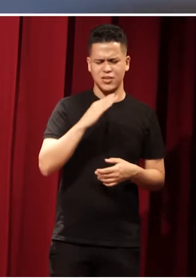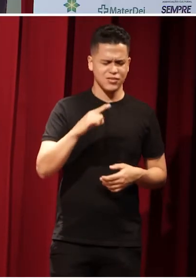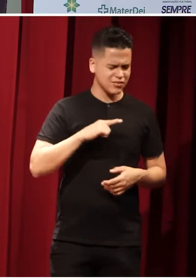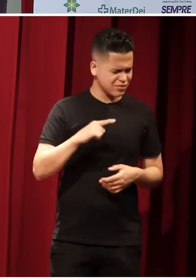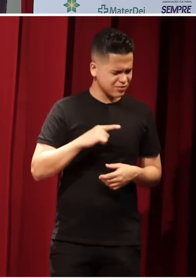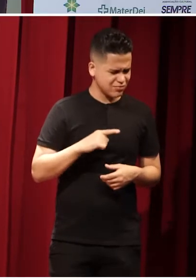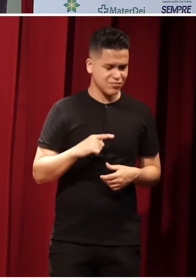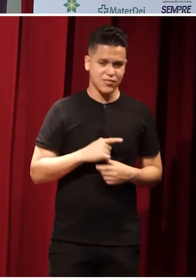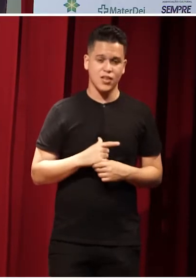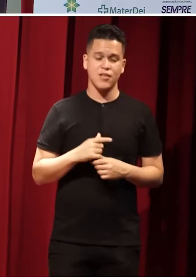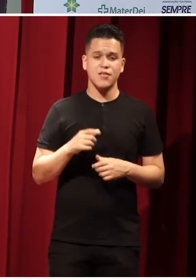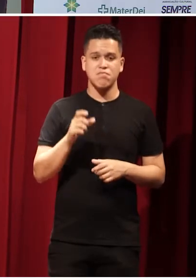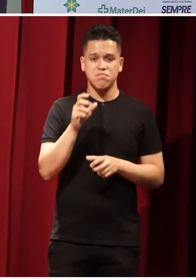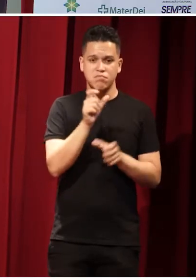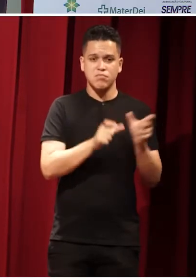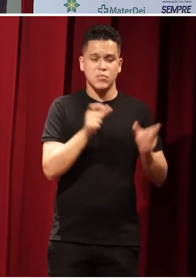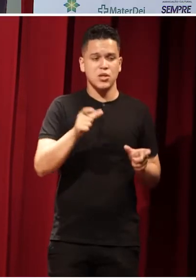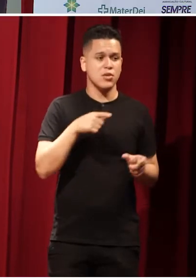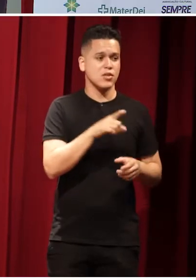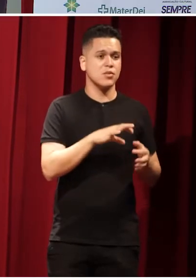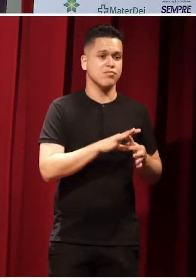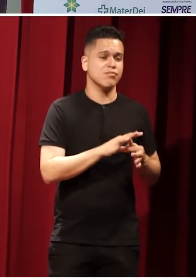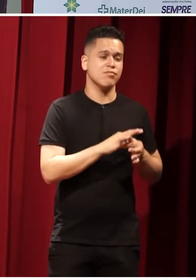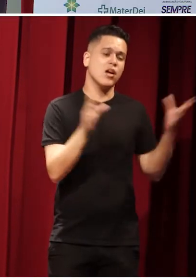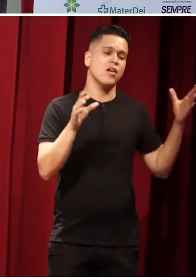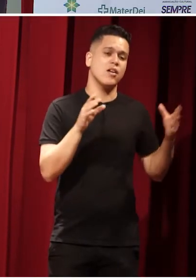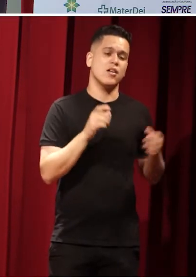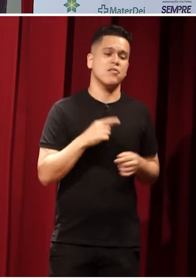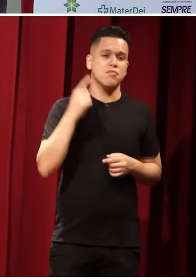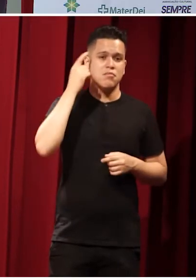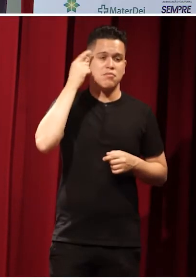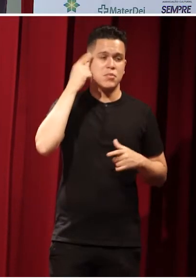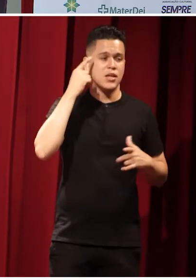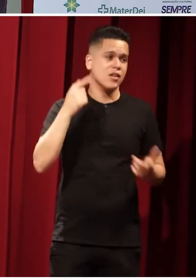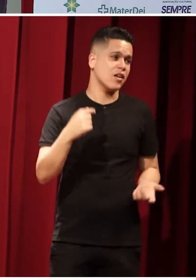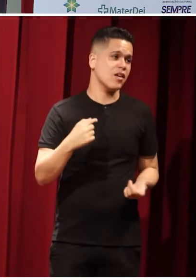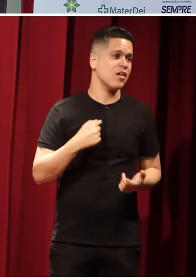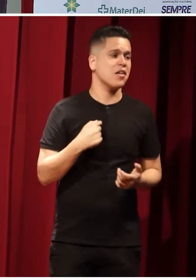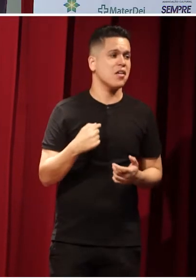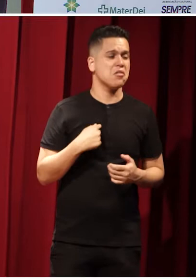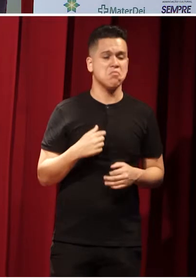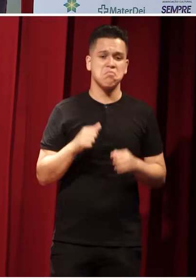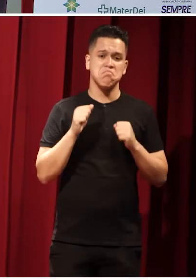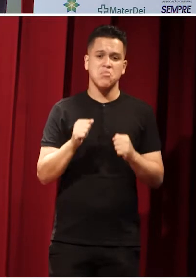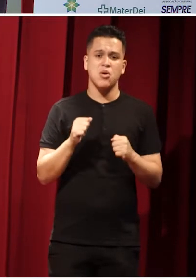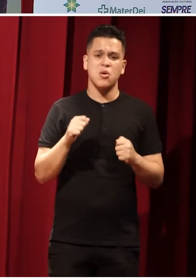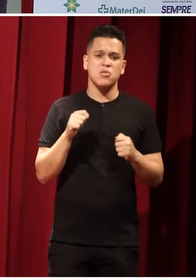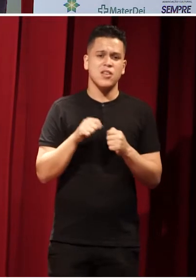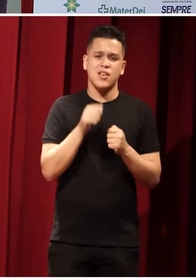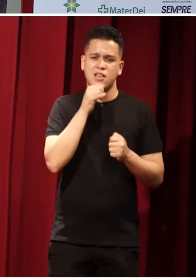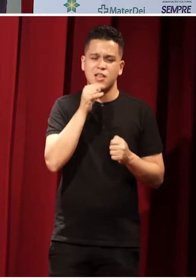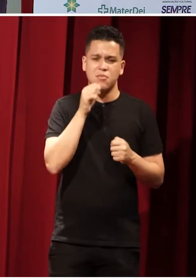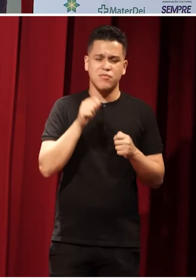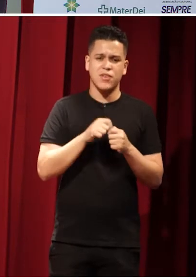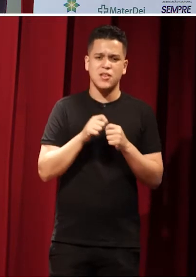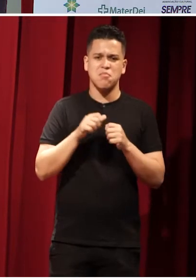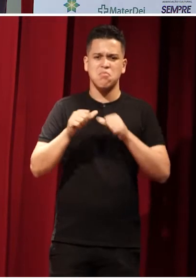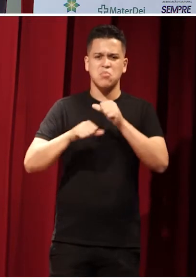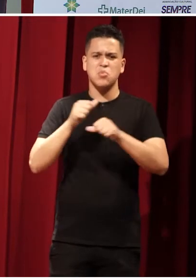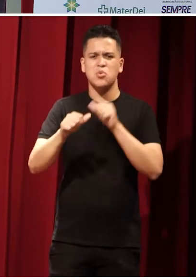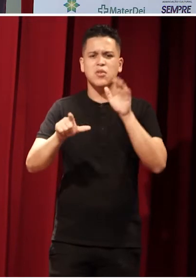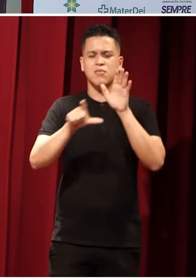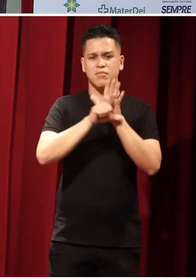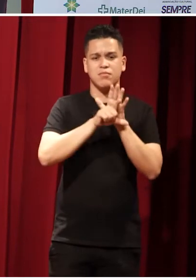abstração. Aqui no Brasil isso é típico, quer dizer, nós temos liberais que acham que